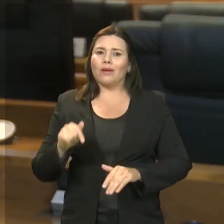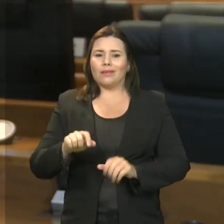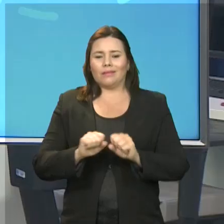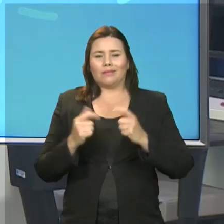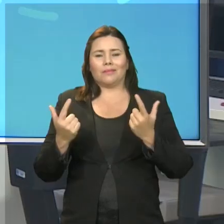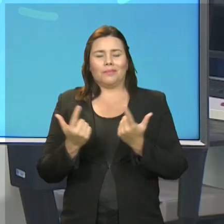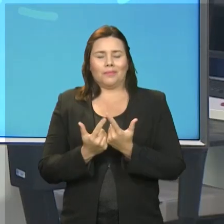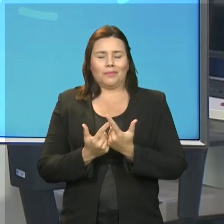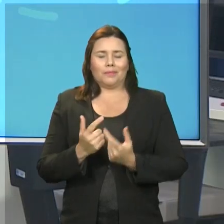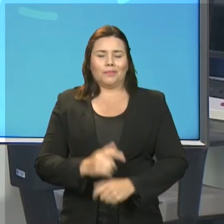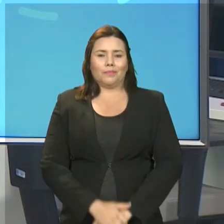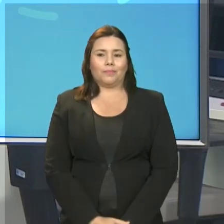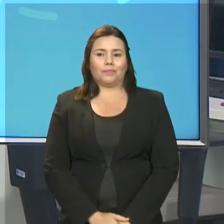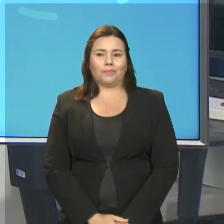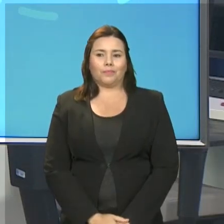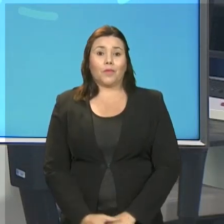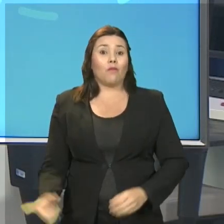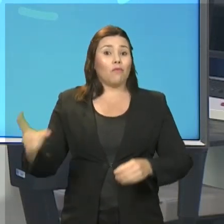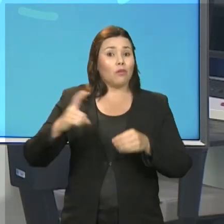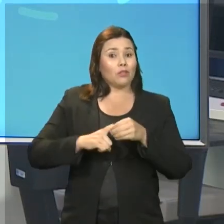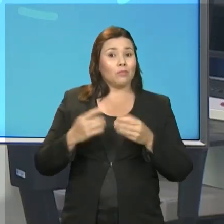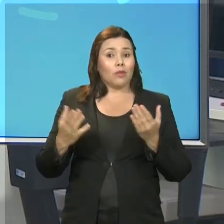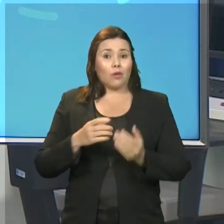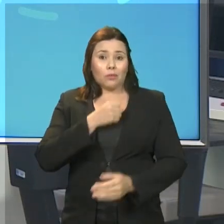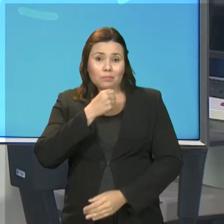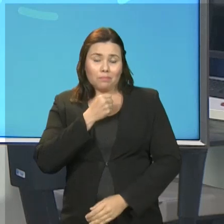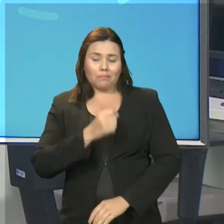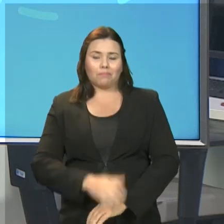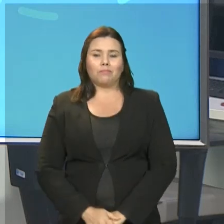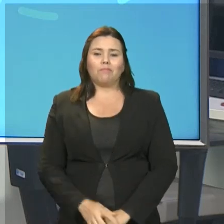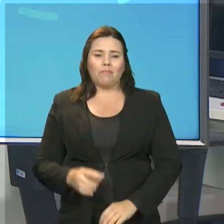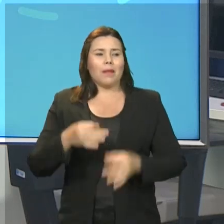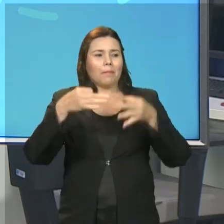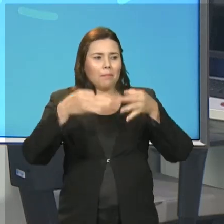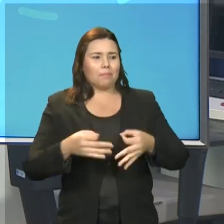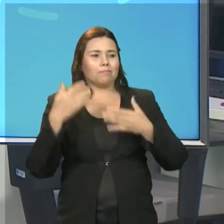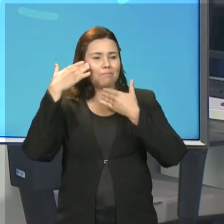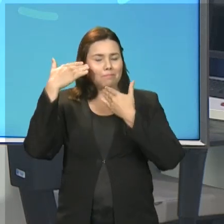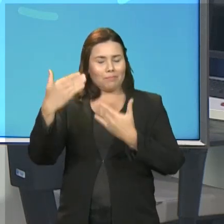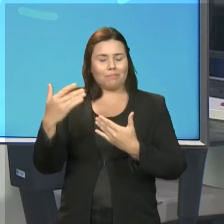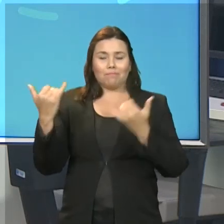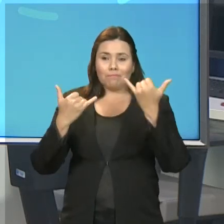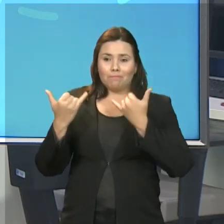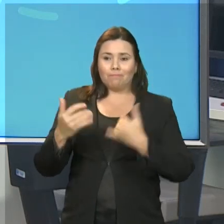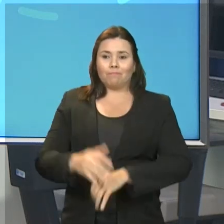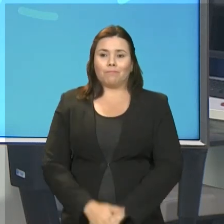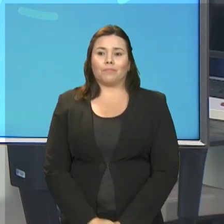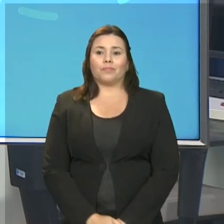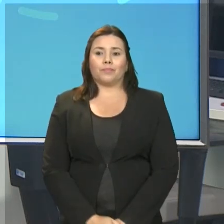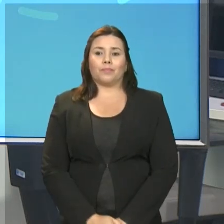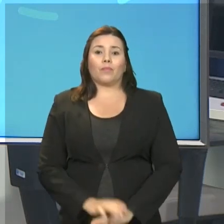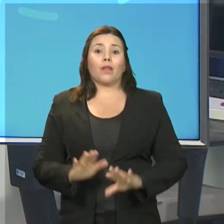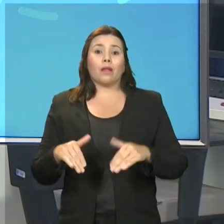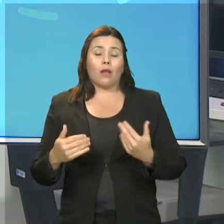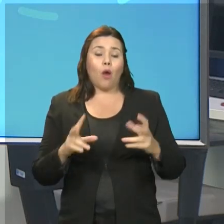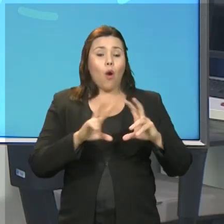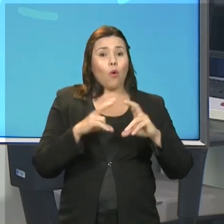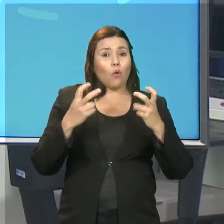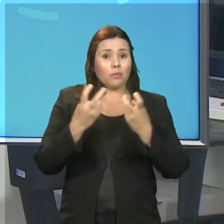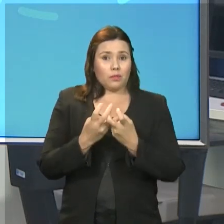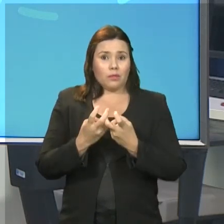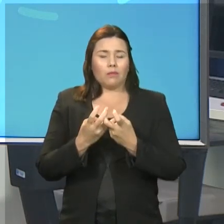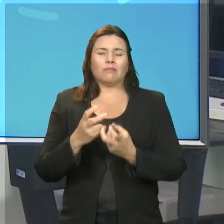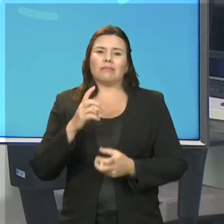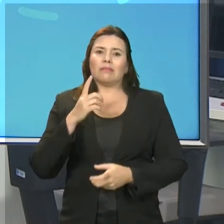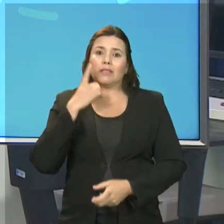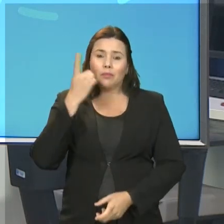Ronald. Perfeito, Milena. Muito obrigado pelas informações. Olha, no âmbito das comissões parlamentares, deputados e deputadas